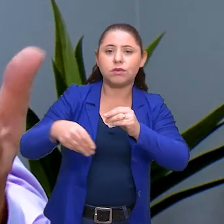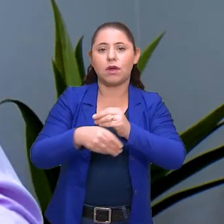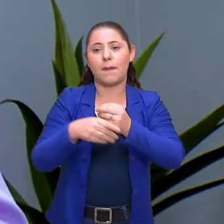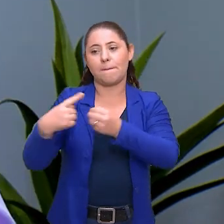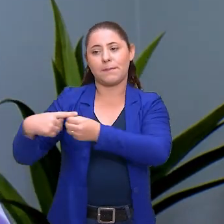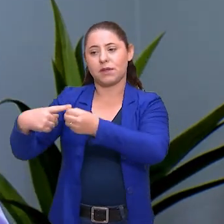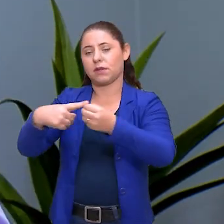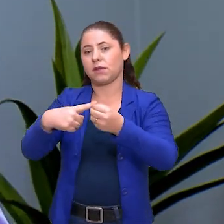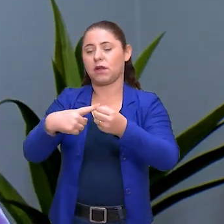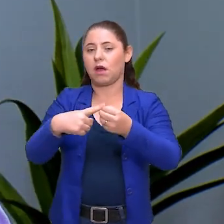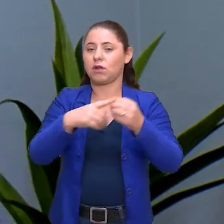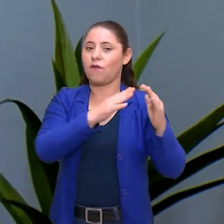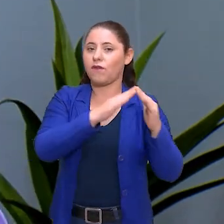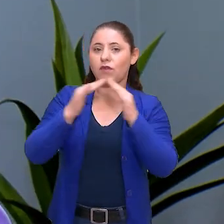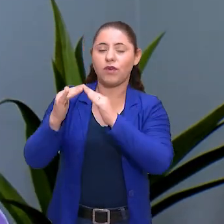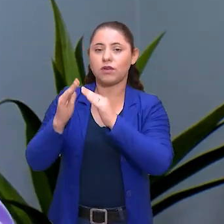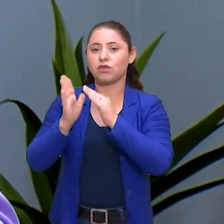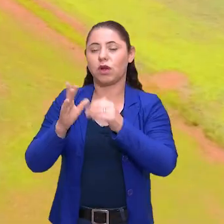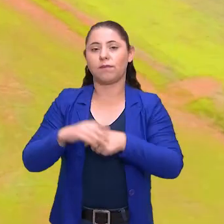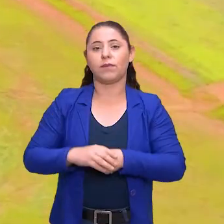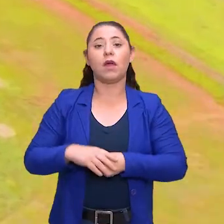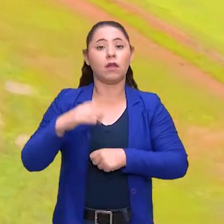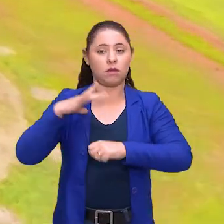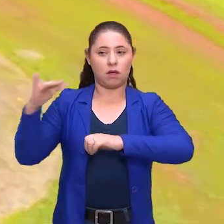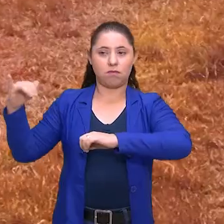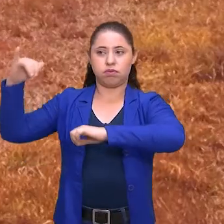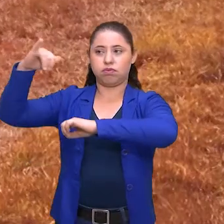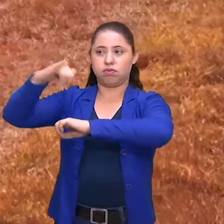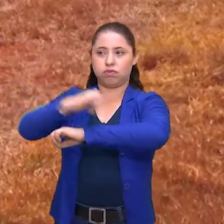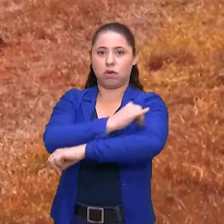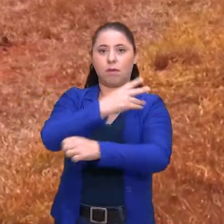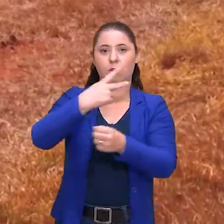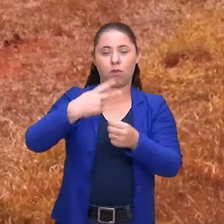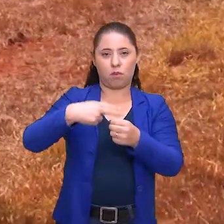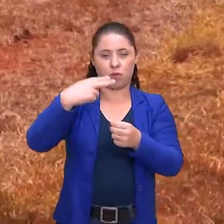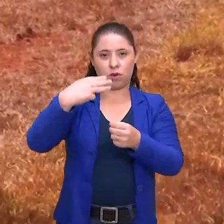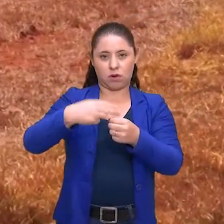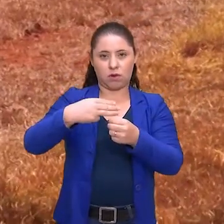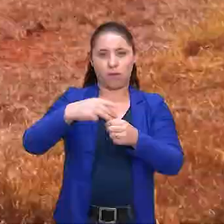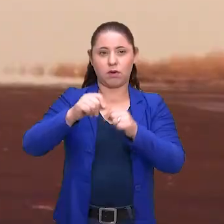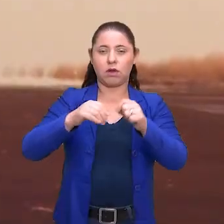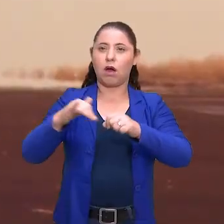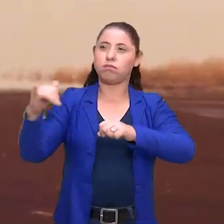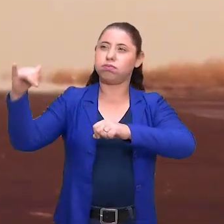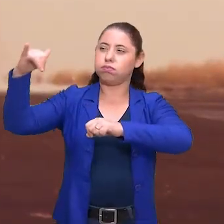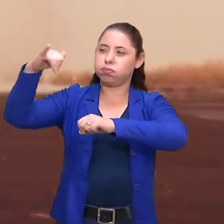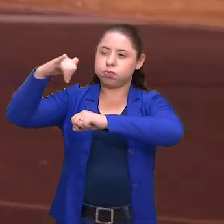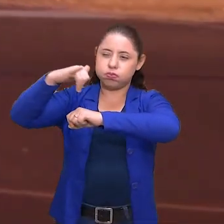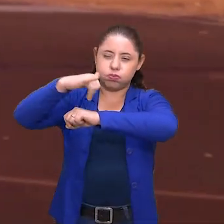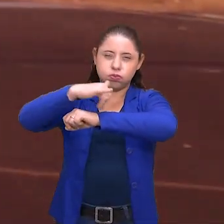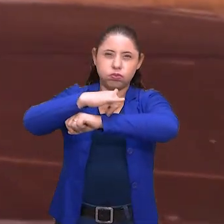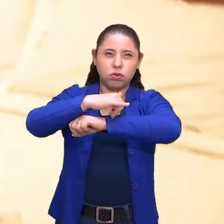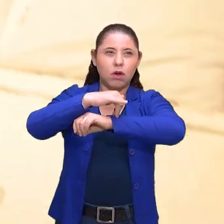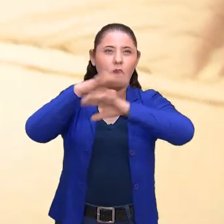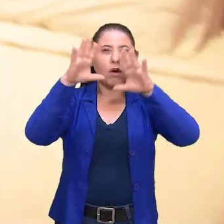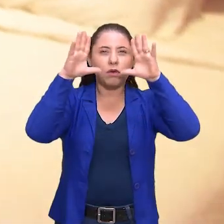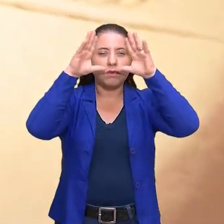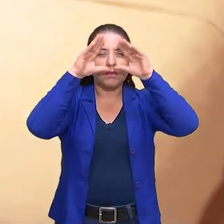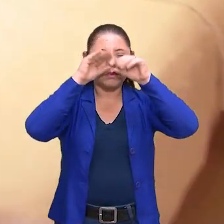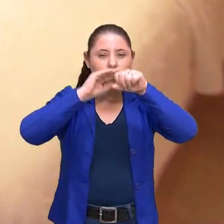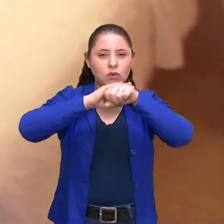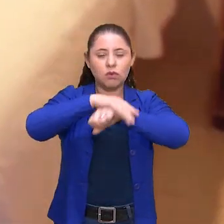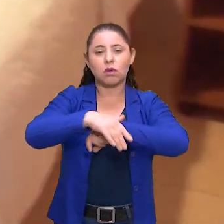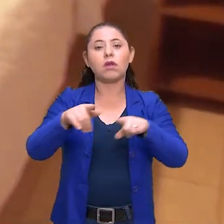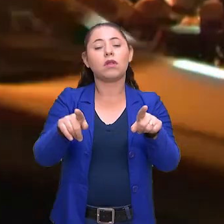a dos municípios vizinhos nessa rota. Nós temos um aeroporto municipal com balizamento para voos noturnos, temos uma